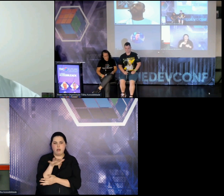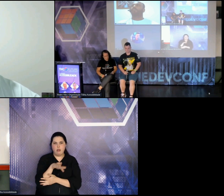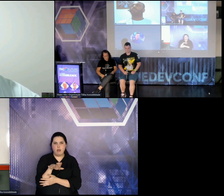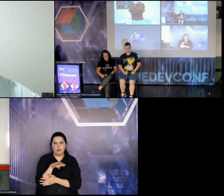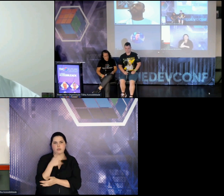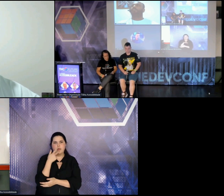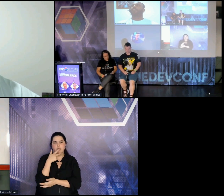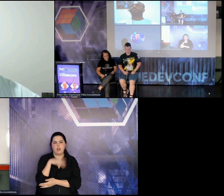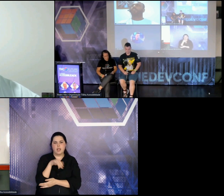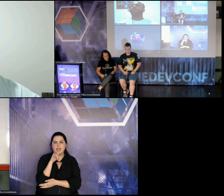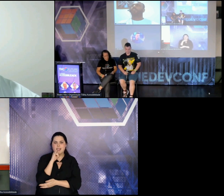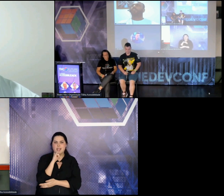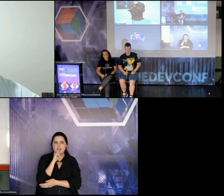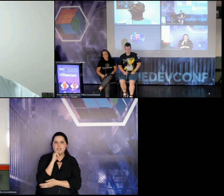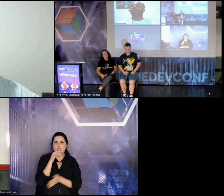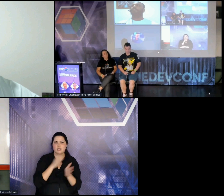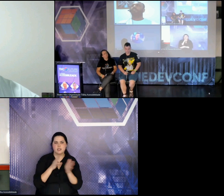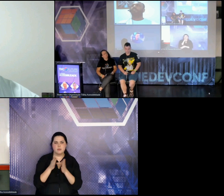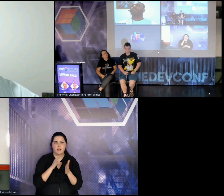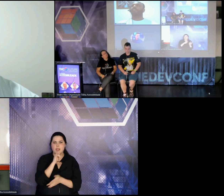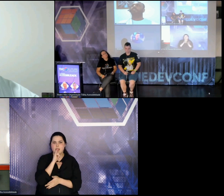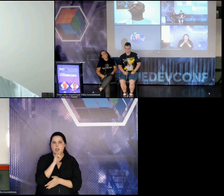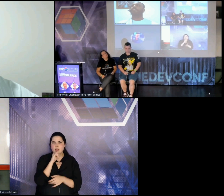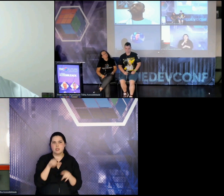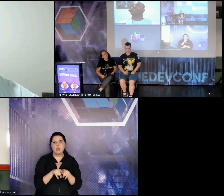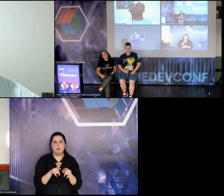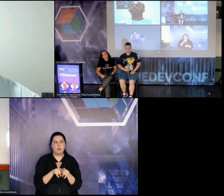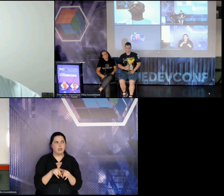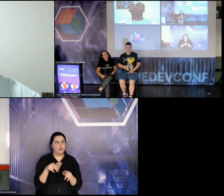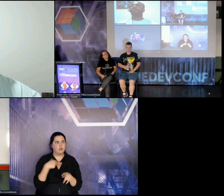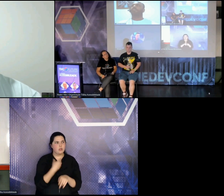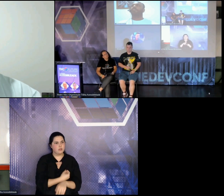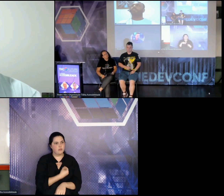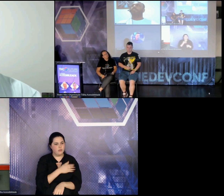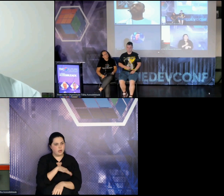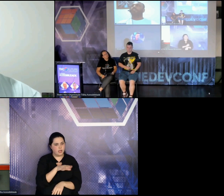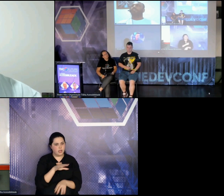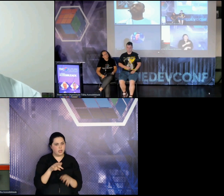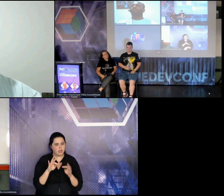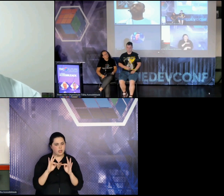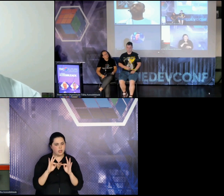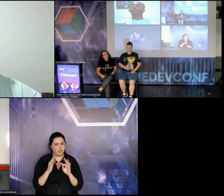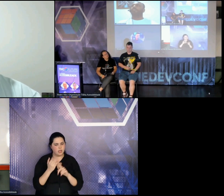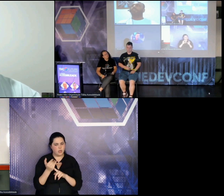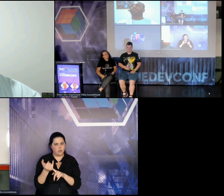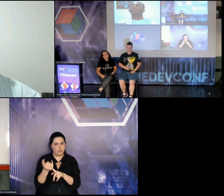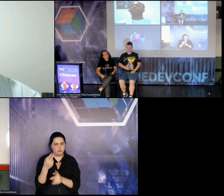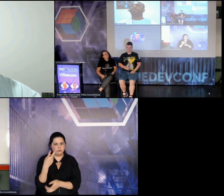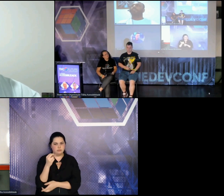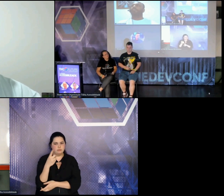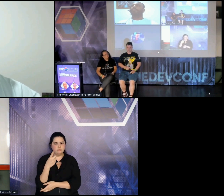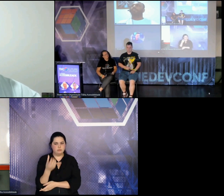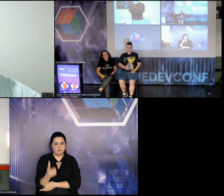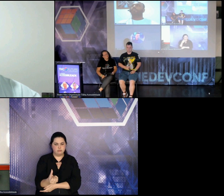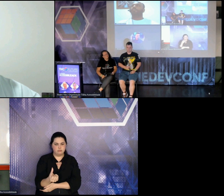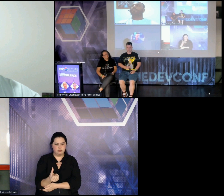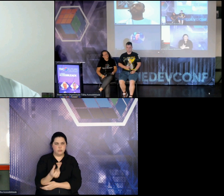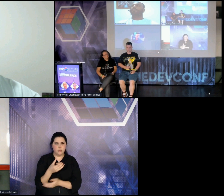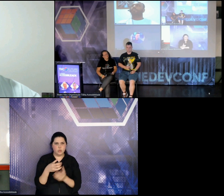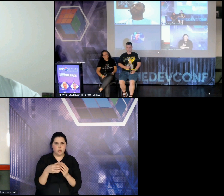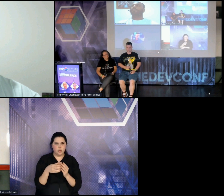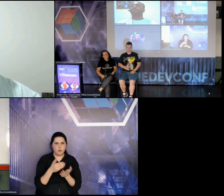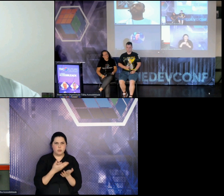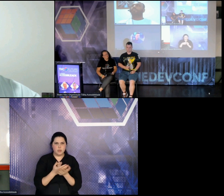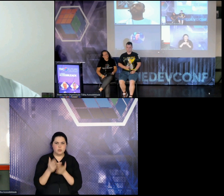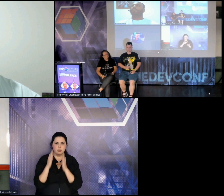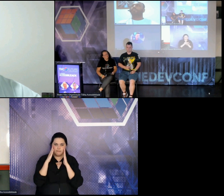de testes, né, de acessibilidade, que a gente está ali dentro de tecnologia. Isso foi em 2016. Então, o time começou a